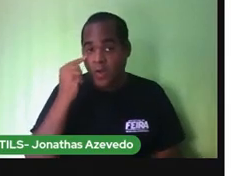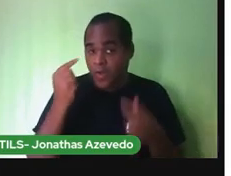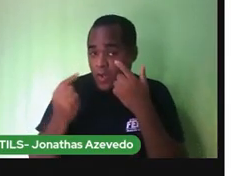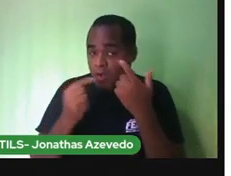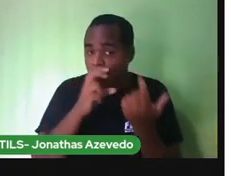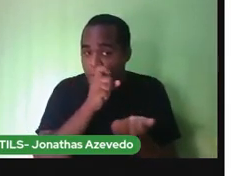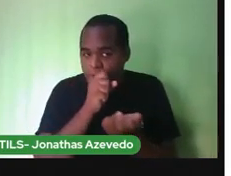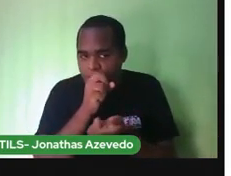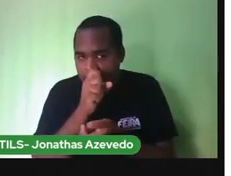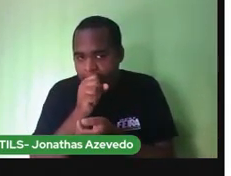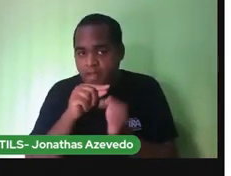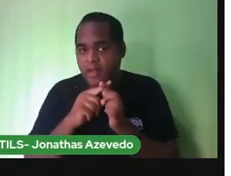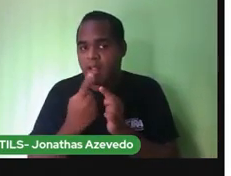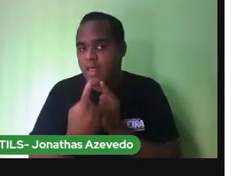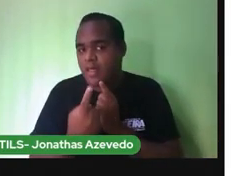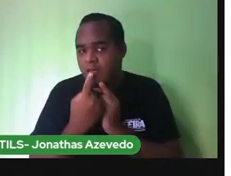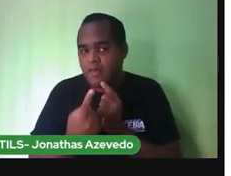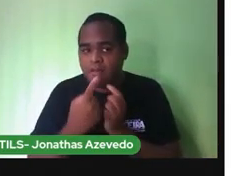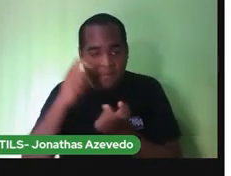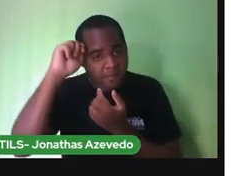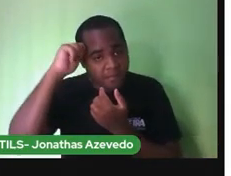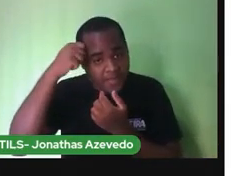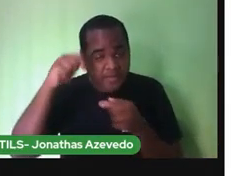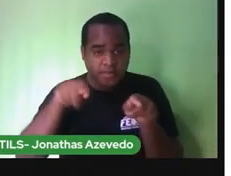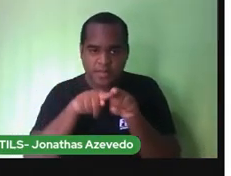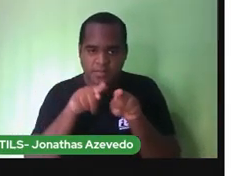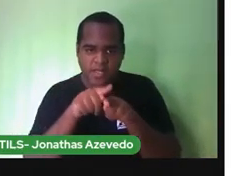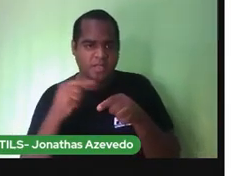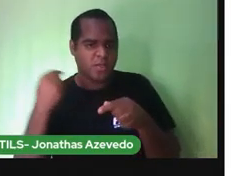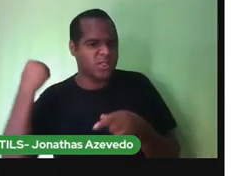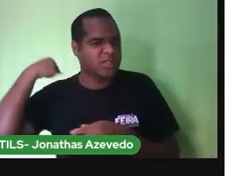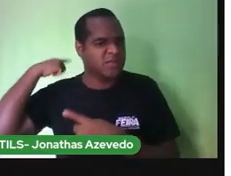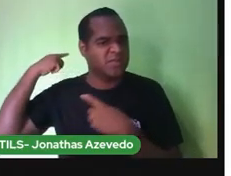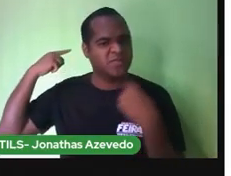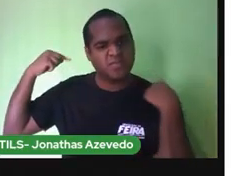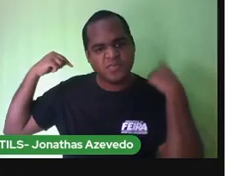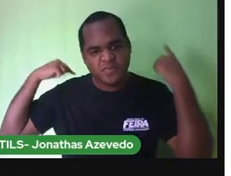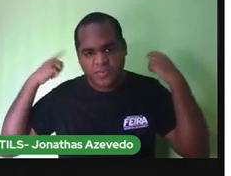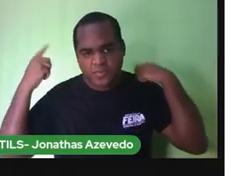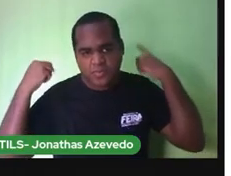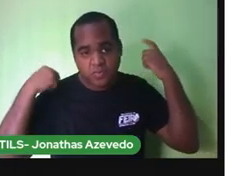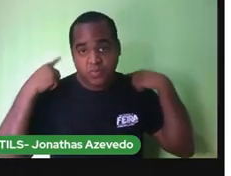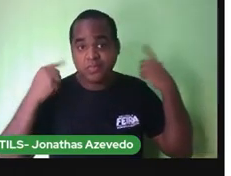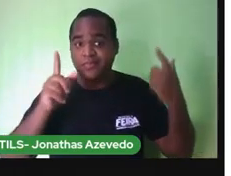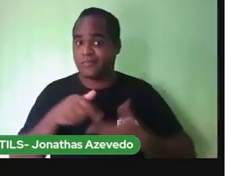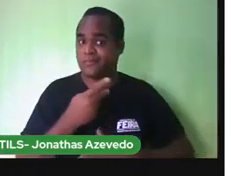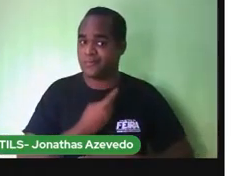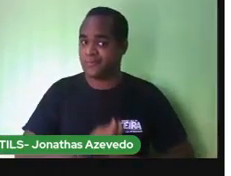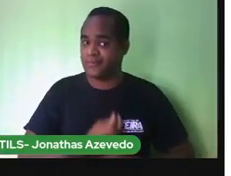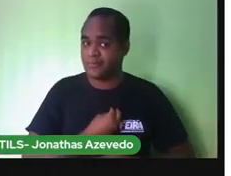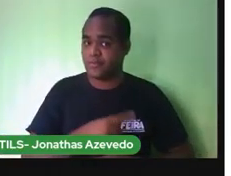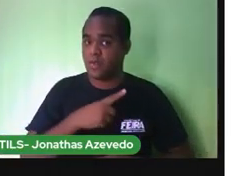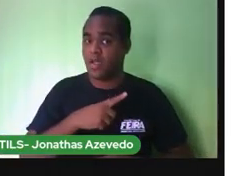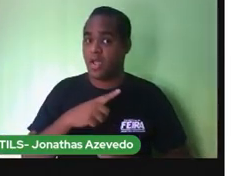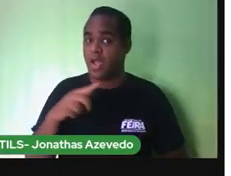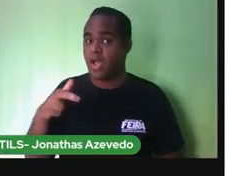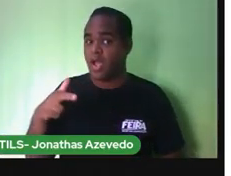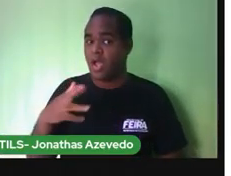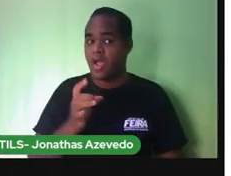uma língua preta e espinhas pelas costas espetados e o Ratinho ficou com